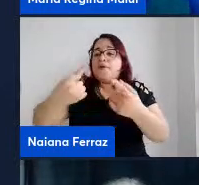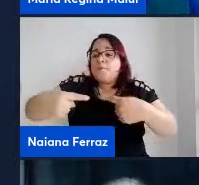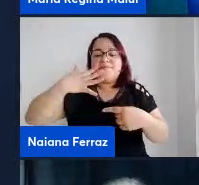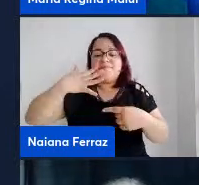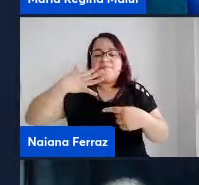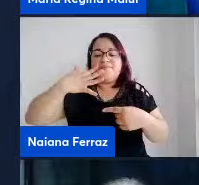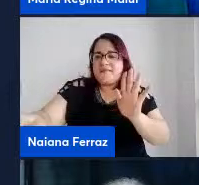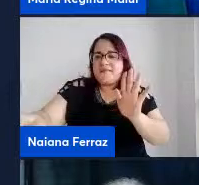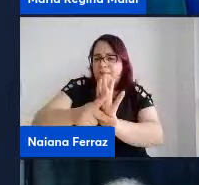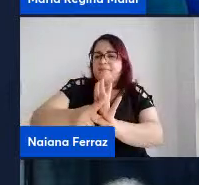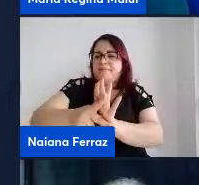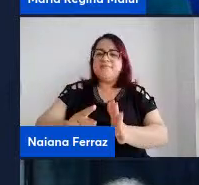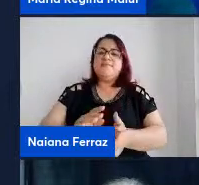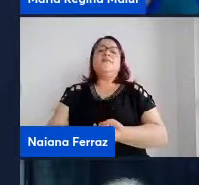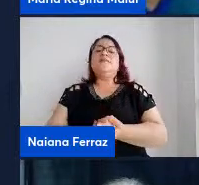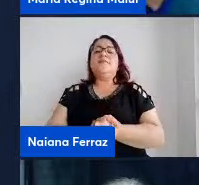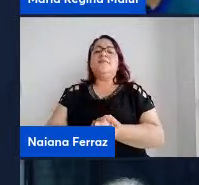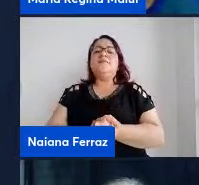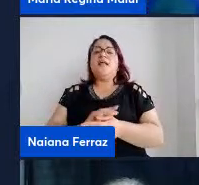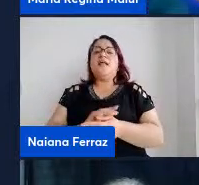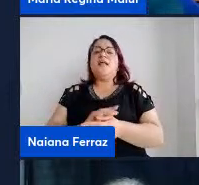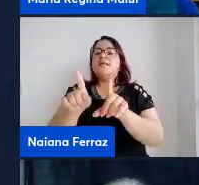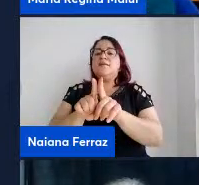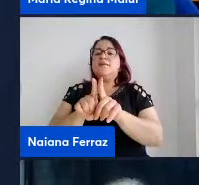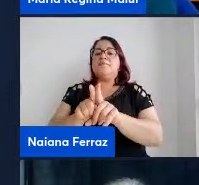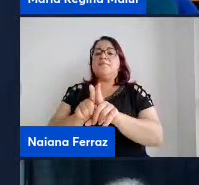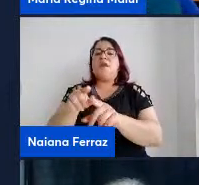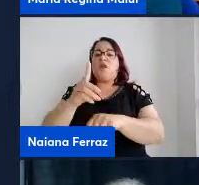licenciada e doutorada em psicologia.